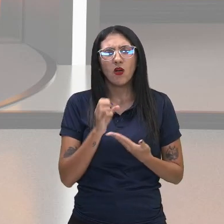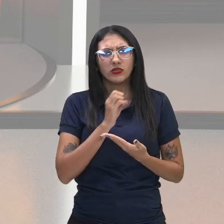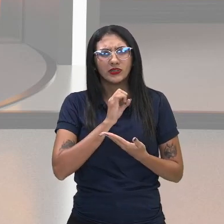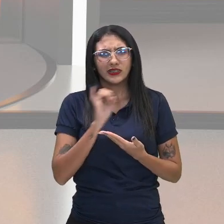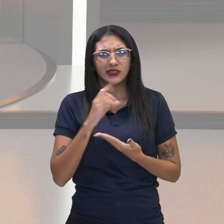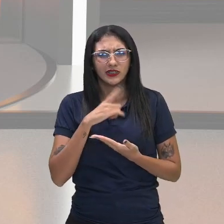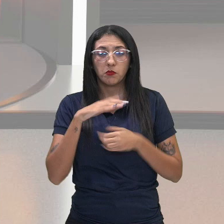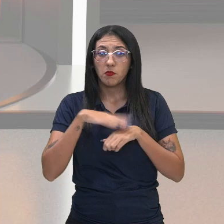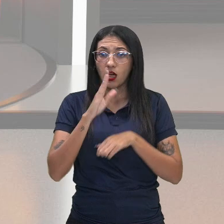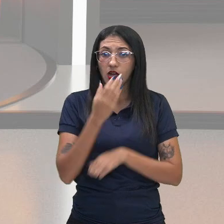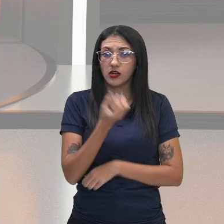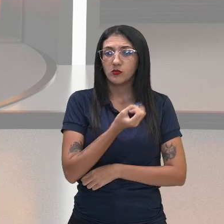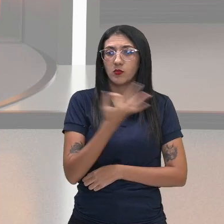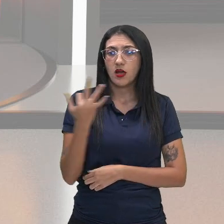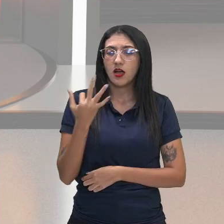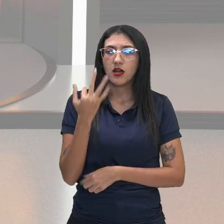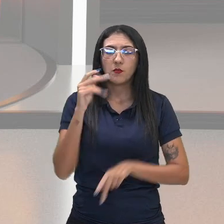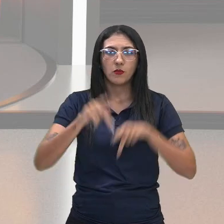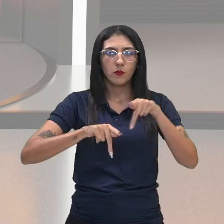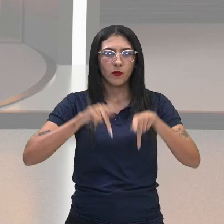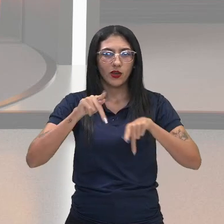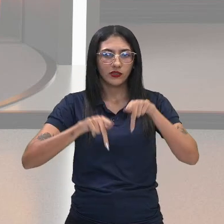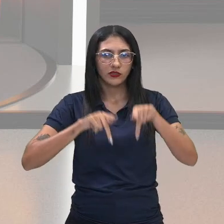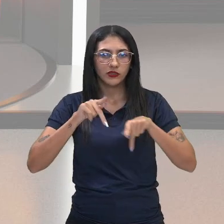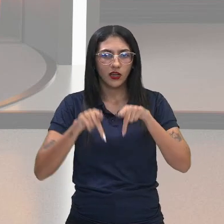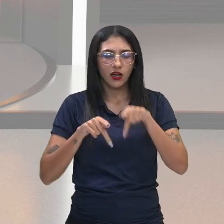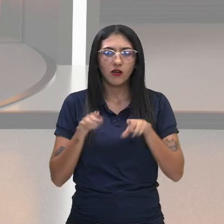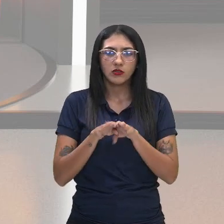mais pessoas agora porque elas vivem mais e